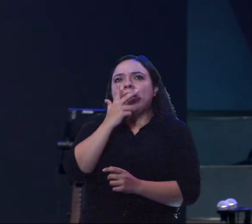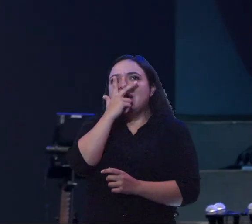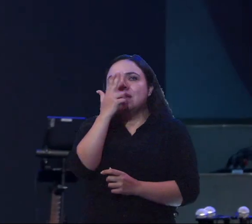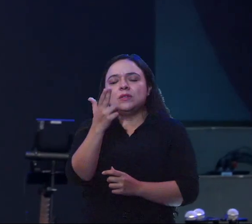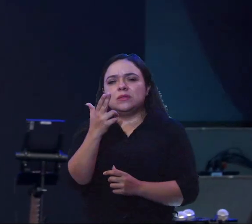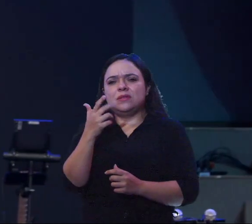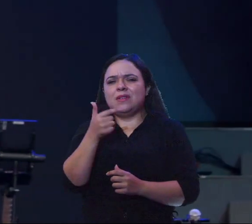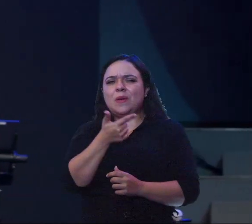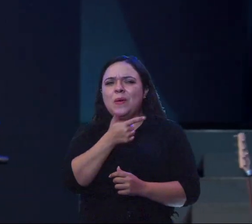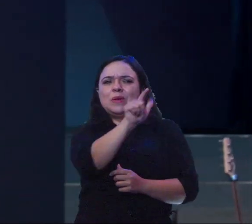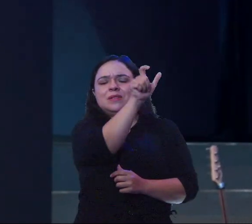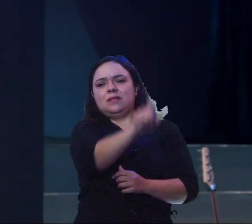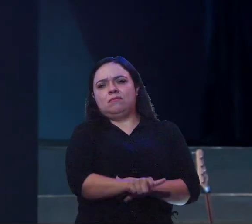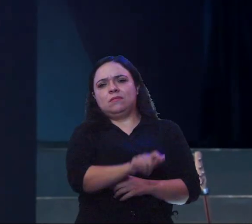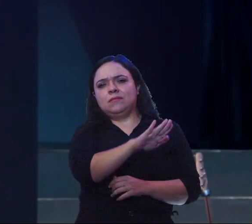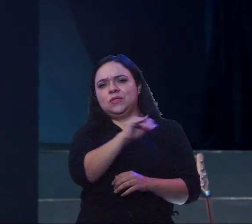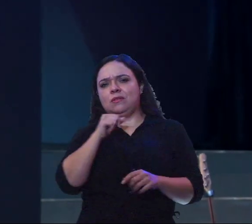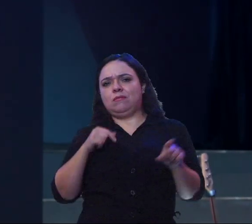pessoa que vai ter que fazer isso.